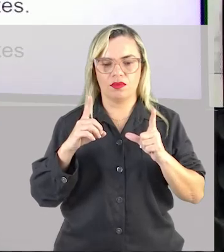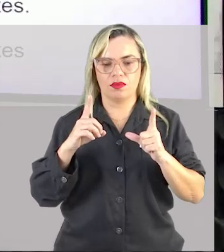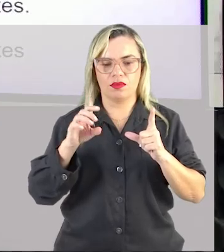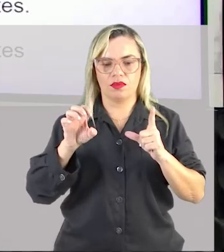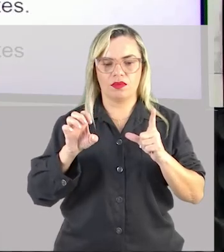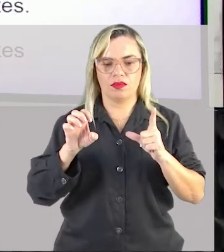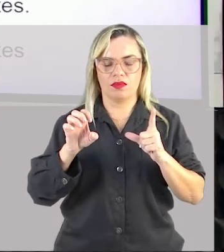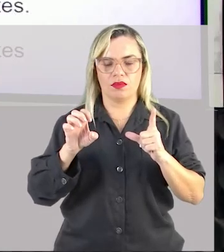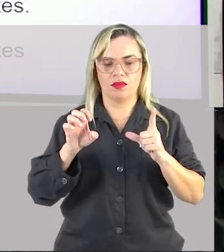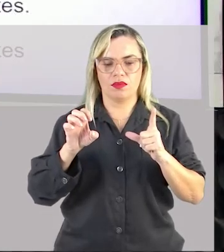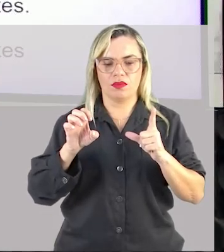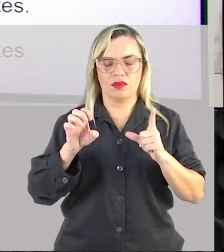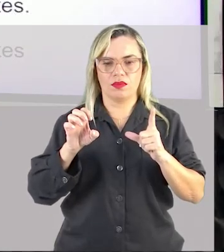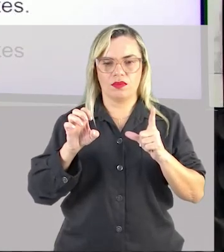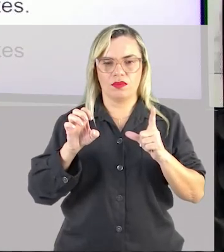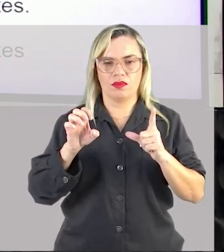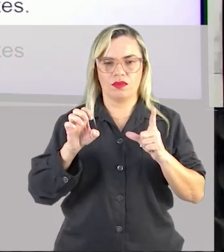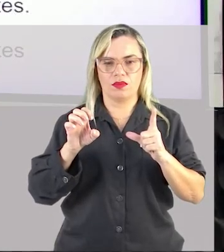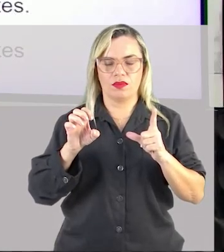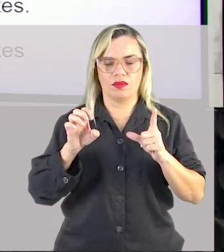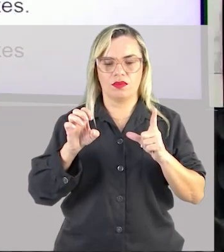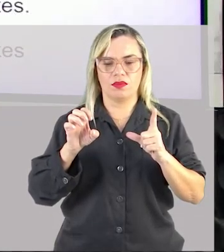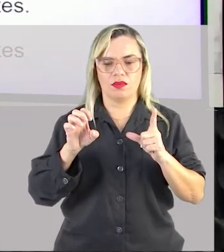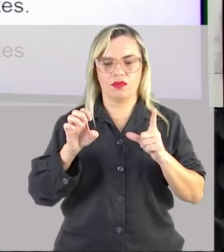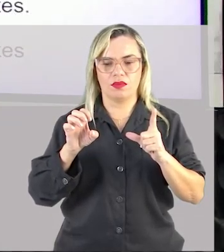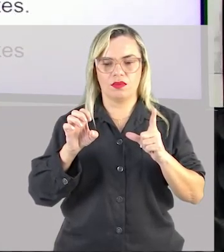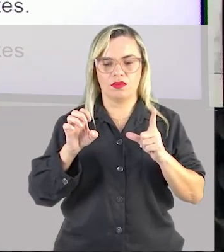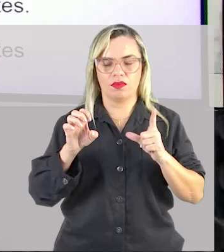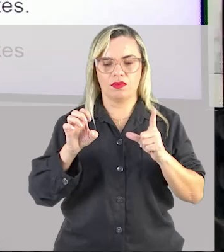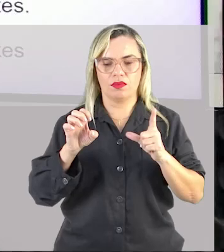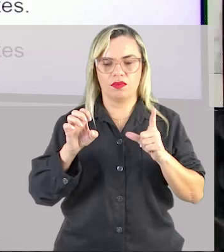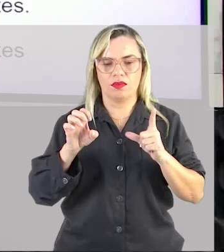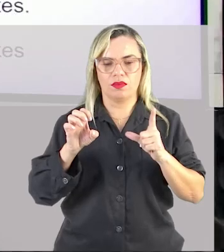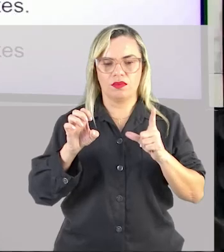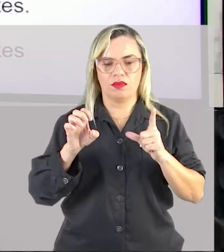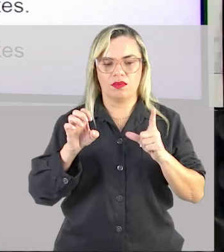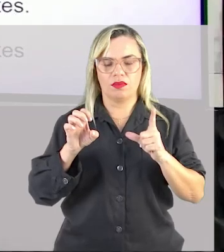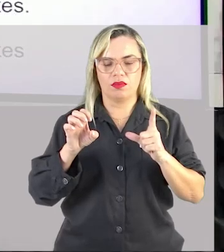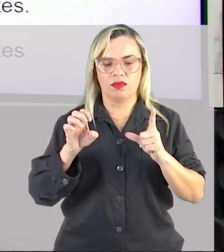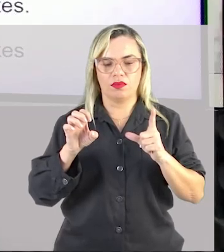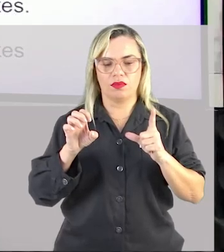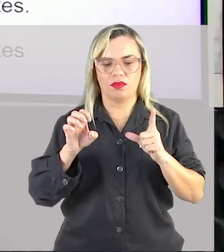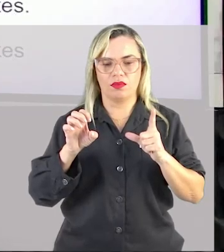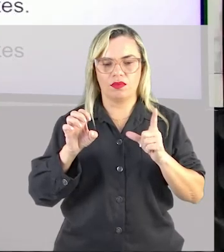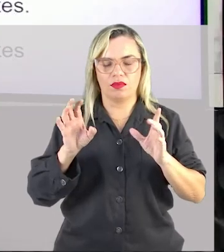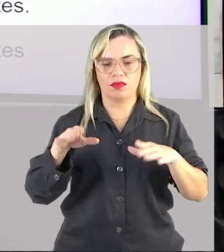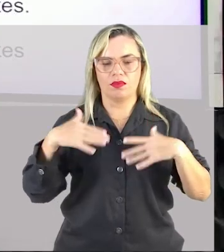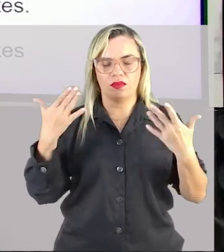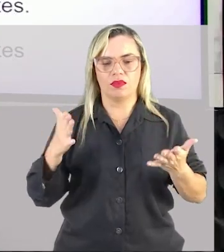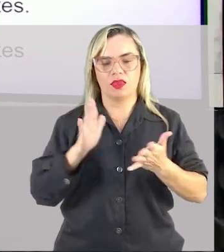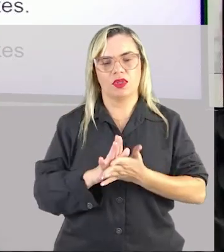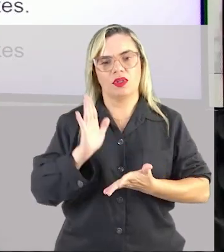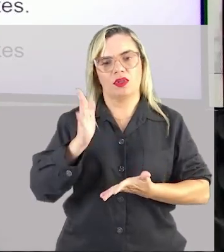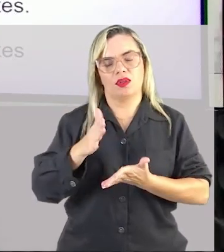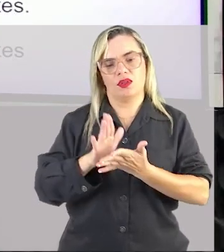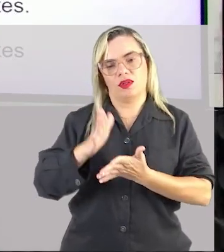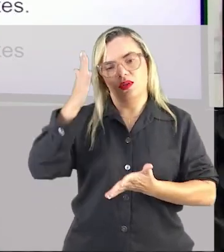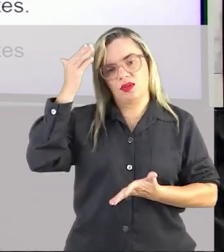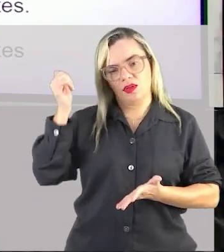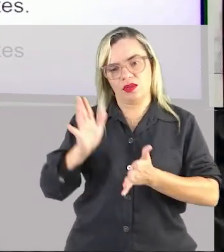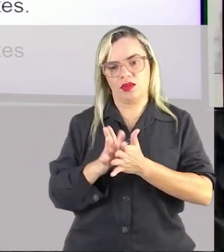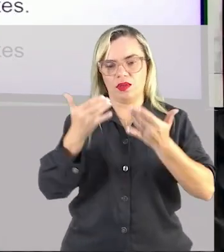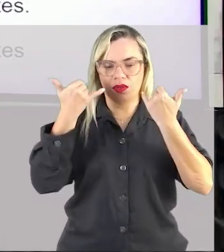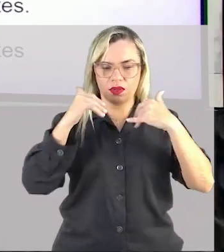adolescentes. Ou letra E, apresentar as consequências da exploração sexual de crianças e adolescentes. Então a gente já sabe que